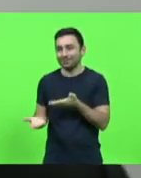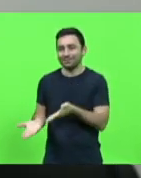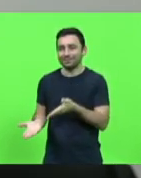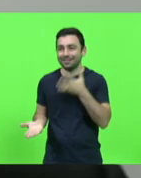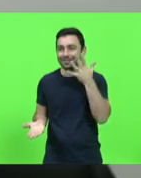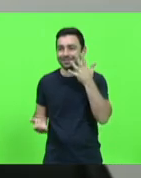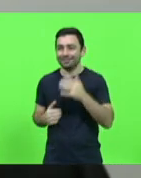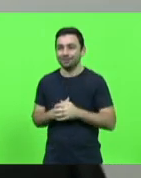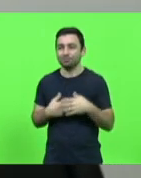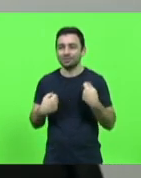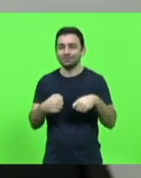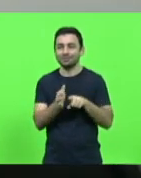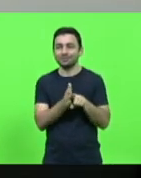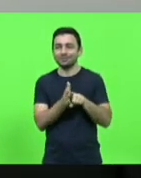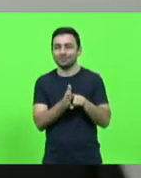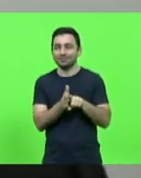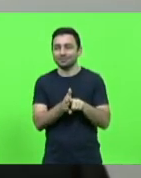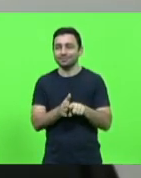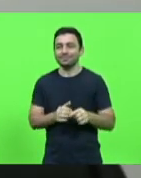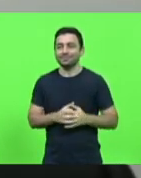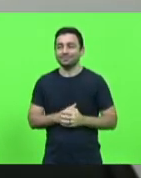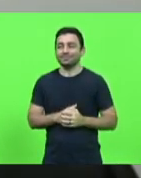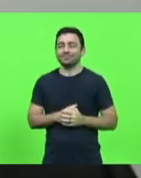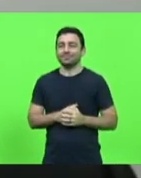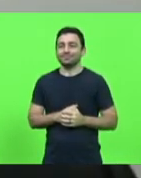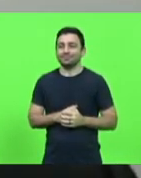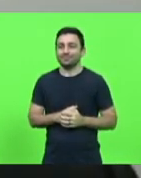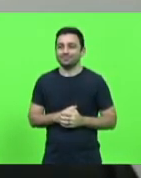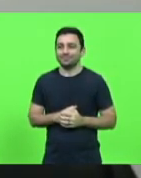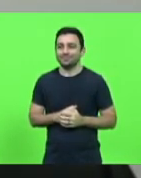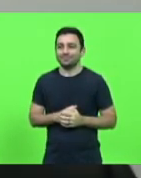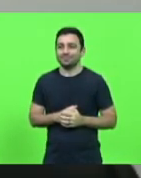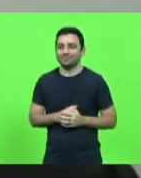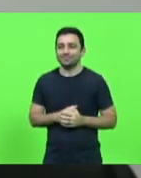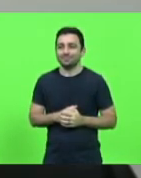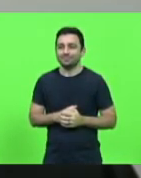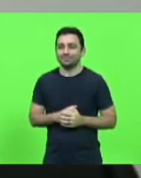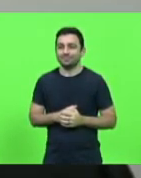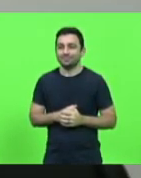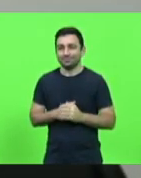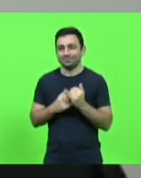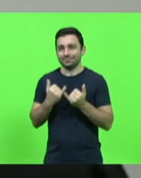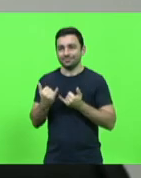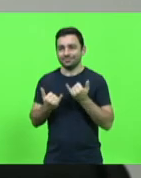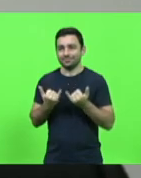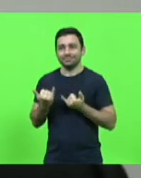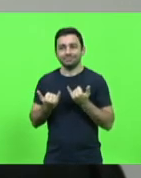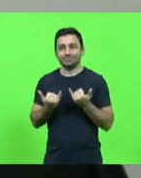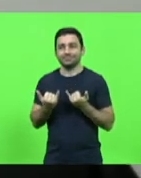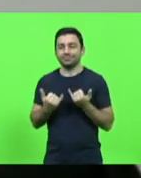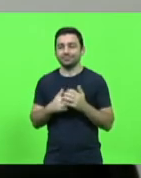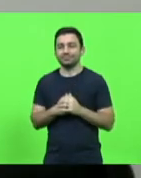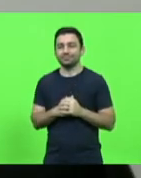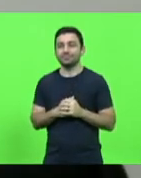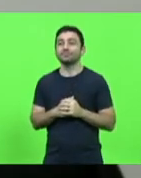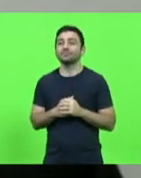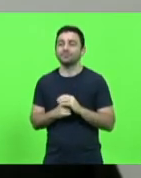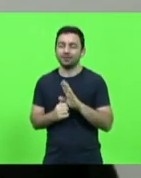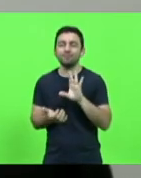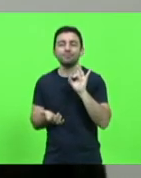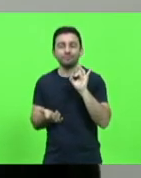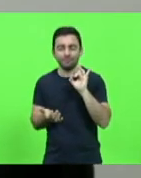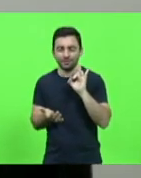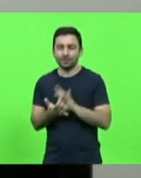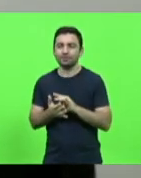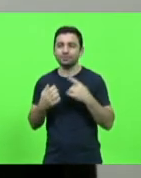as investigações, né, Alanis? Mas, pois bem, presidente, tirando a brincadeira aqui, é importante, sim, pedir informação